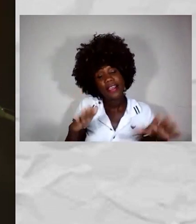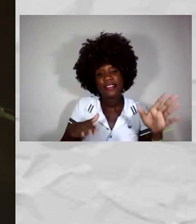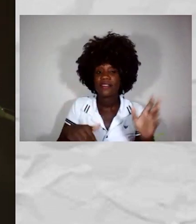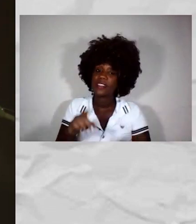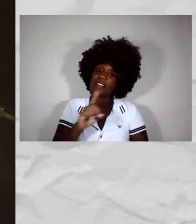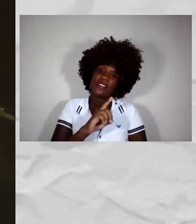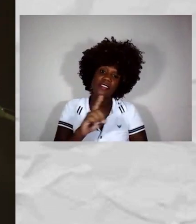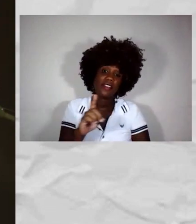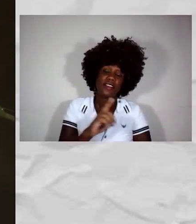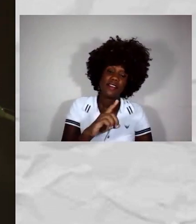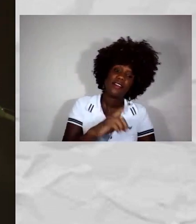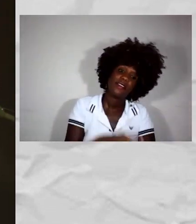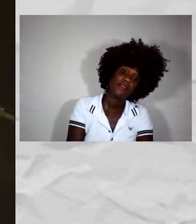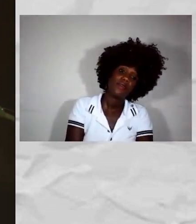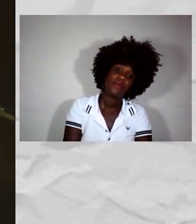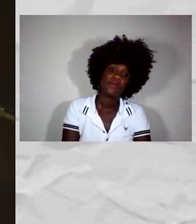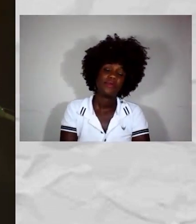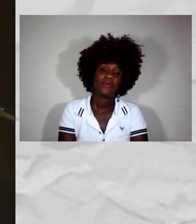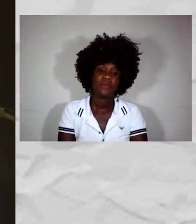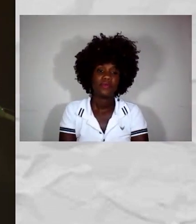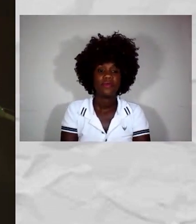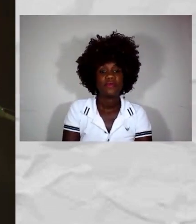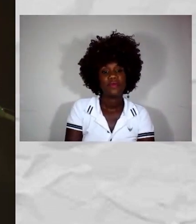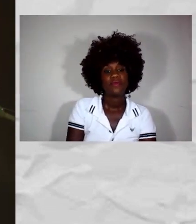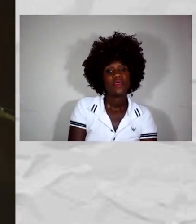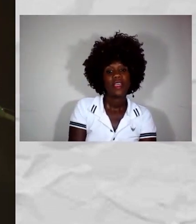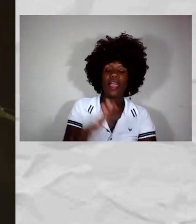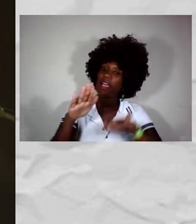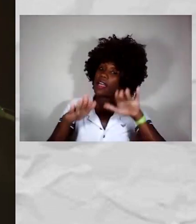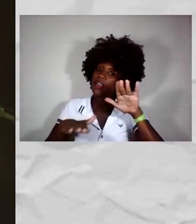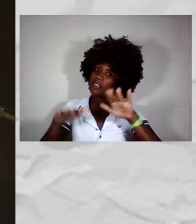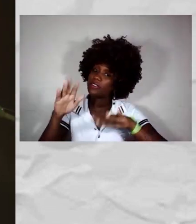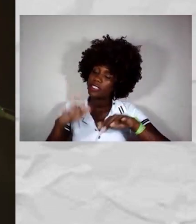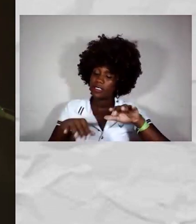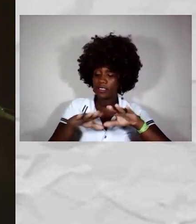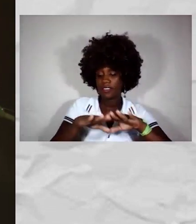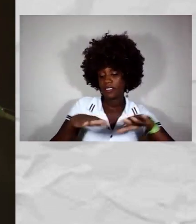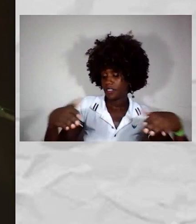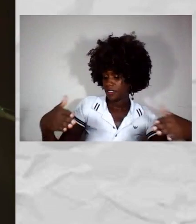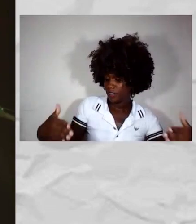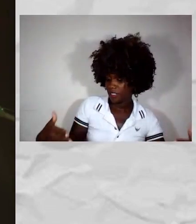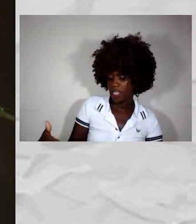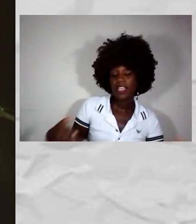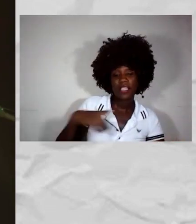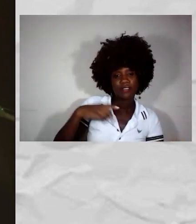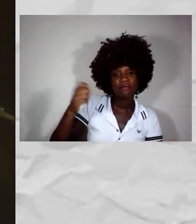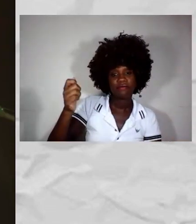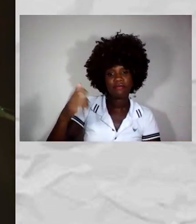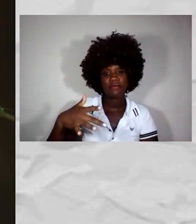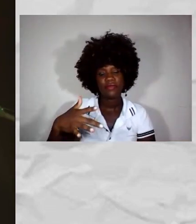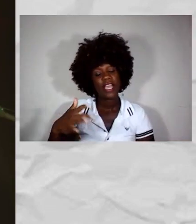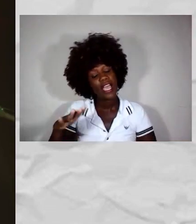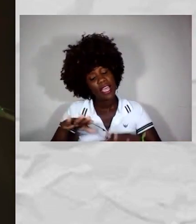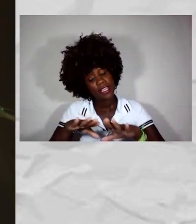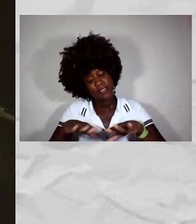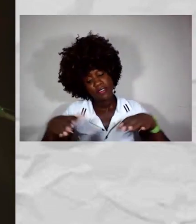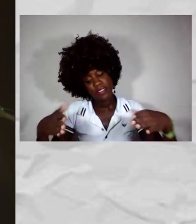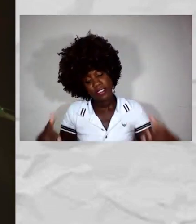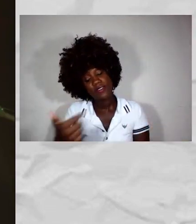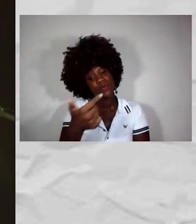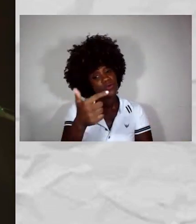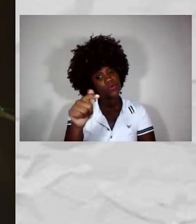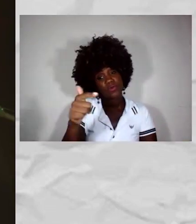às vezes não. Às vezes se bota à mesa, às